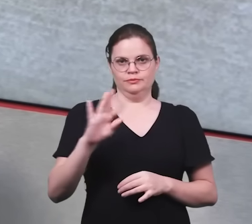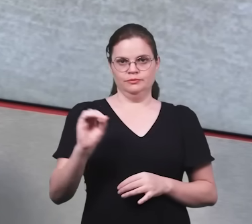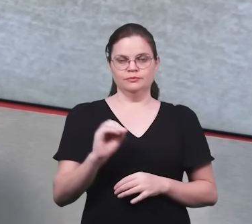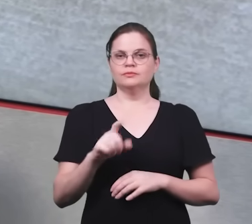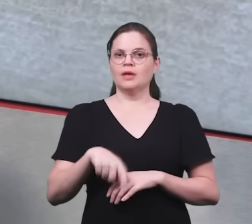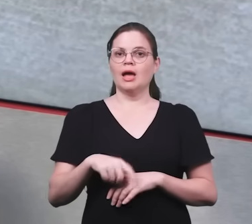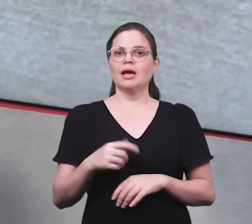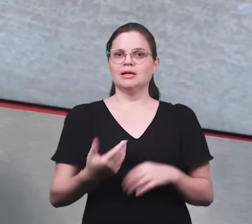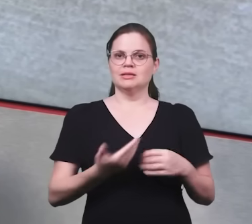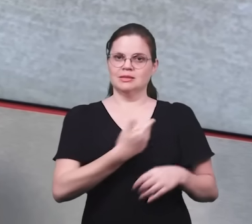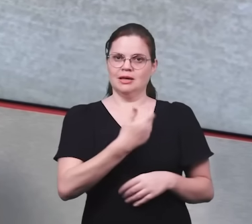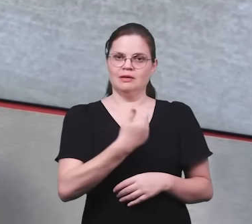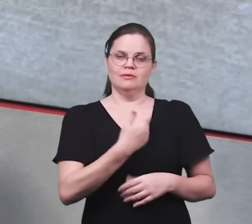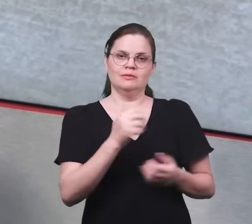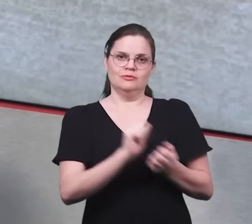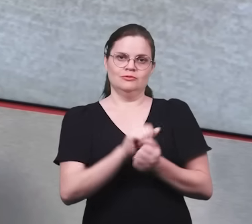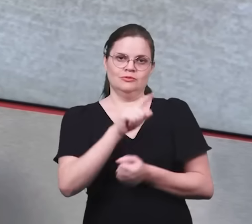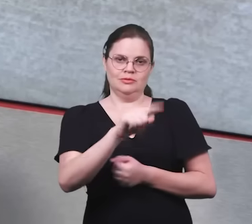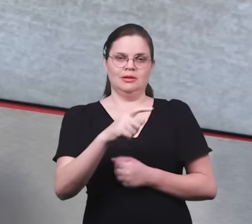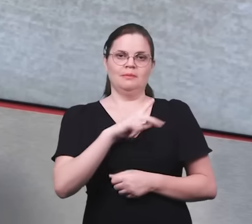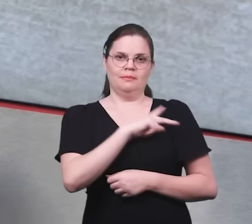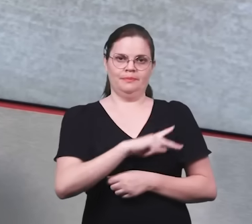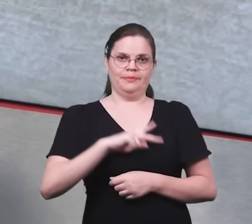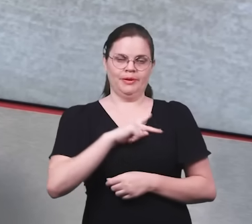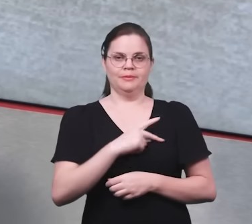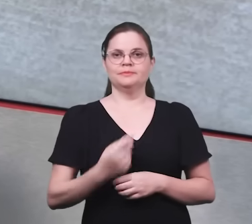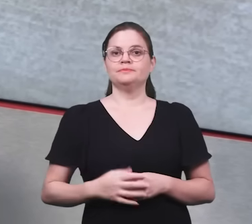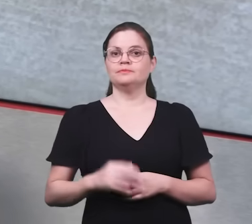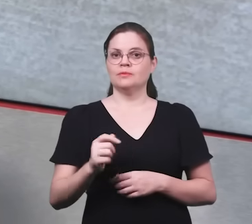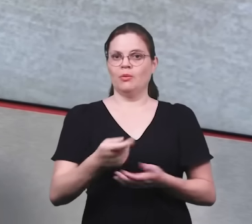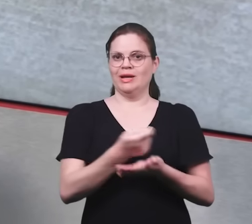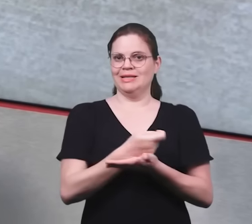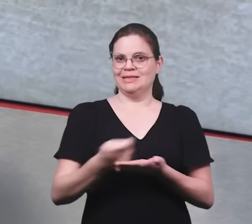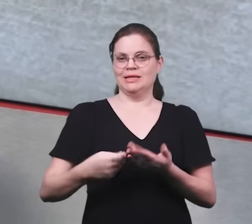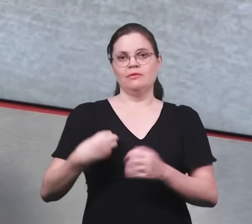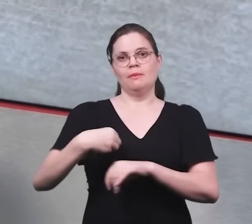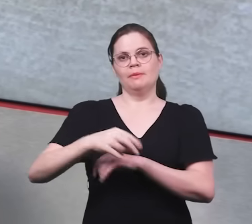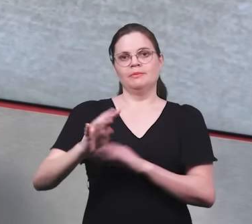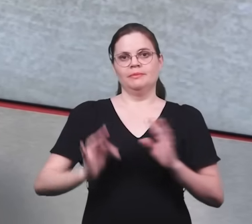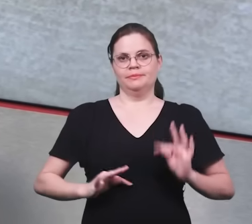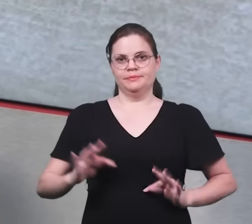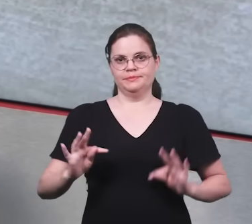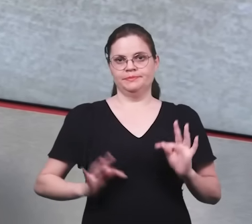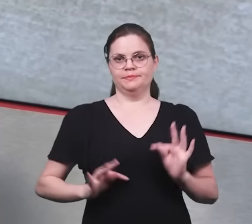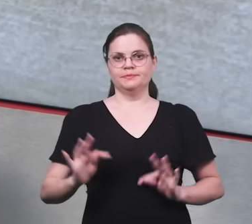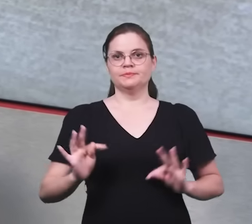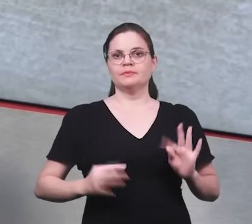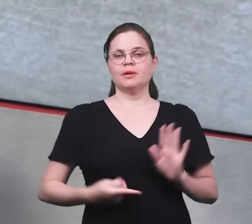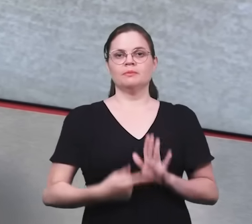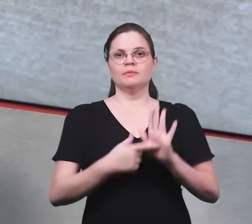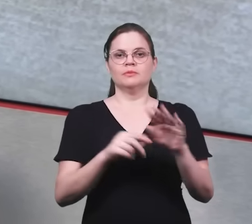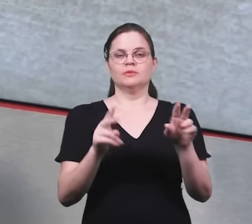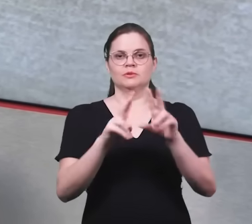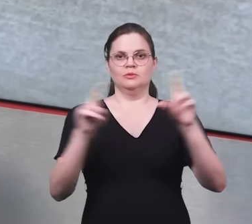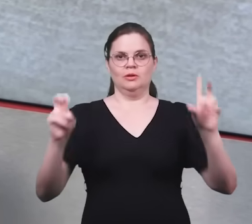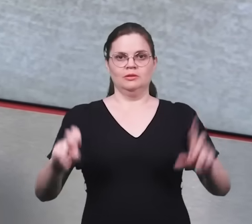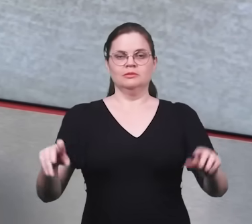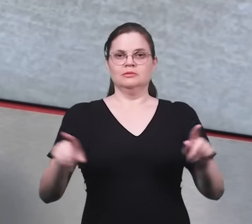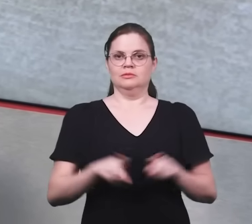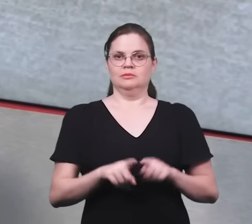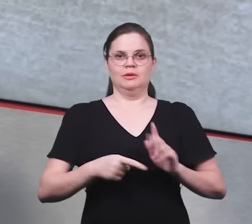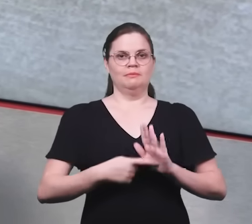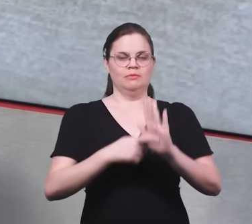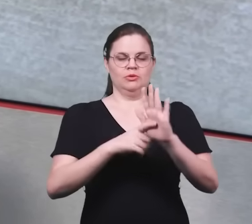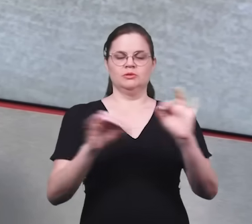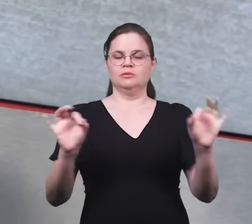companheiro de Paulo nas viagens dele. E ele então escreve para Tito, falando a respeito desse assunto, dando assim uma